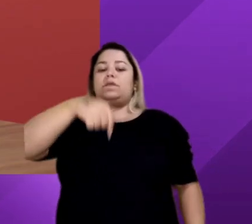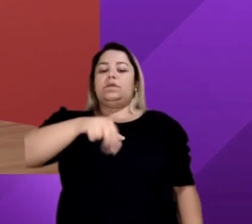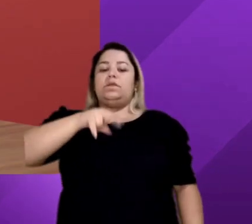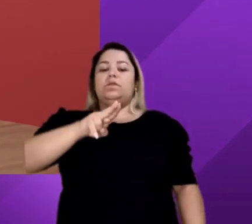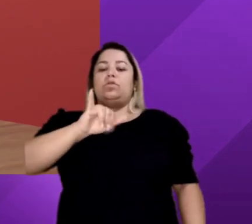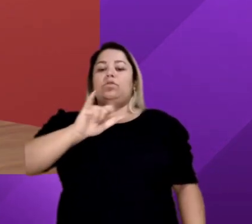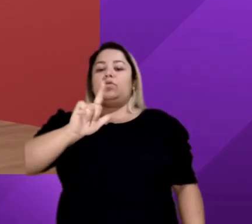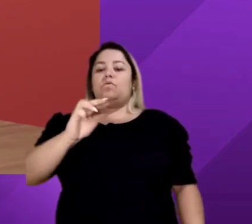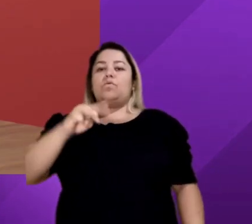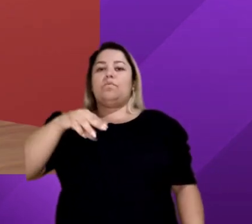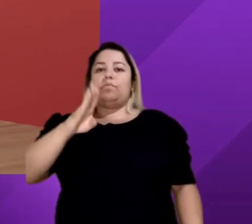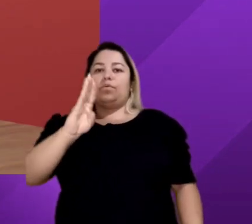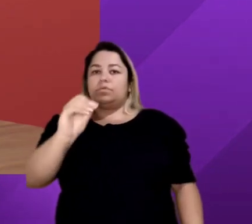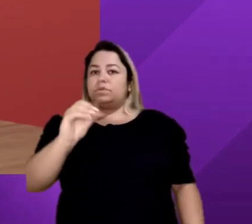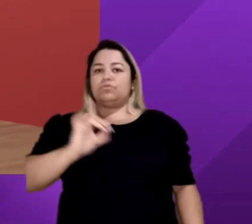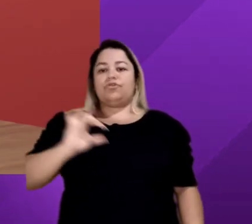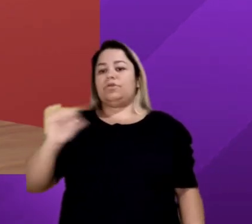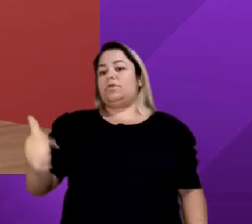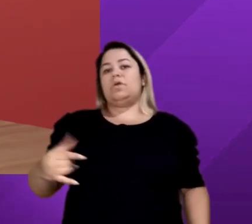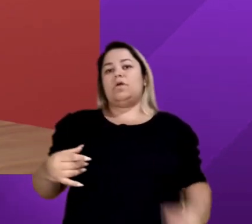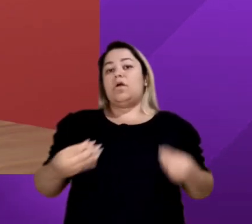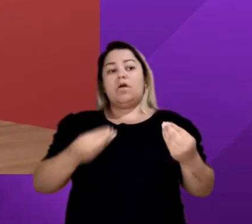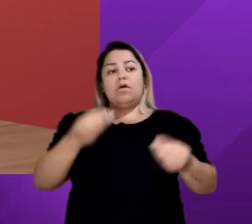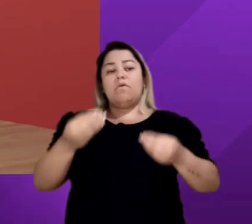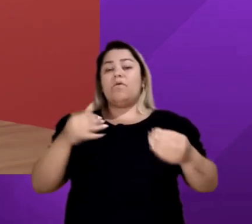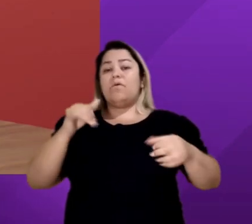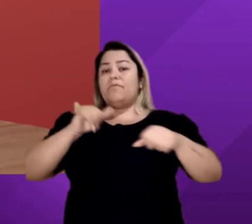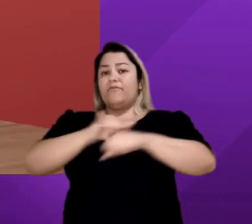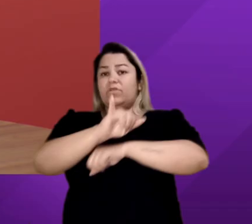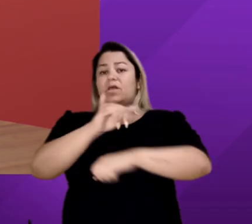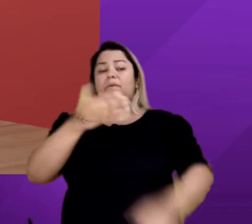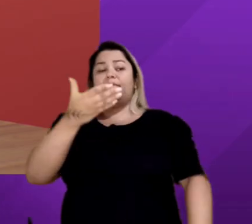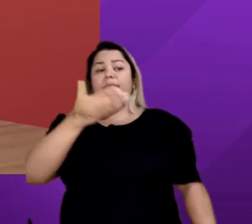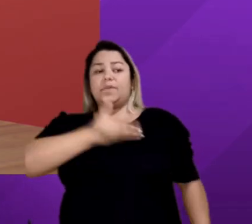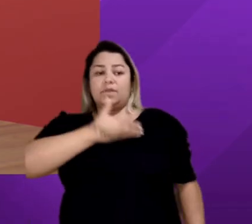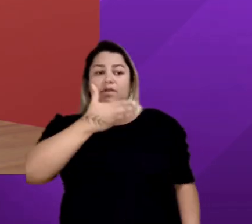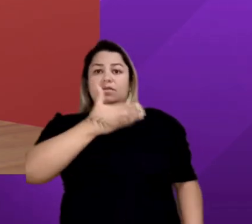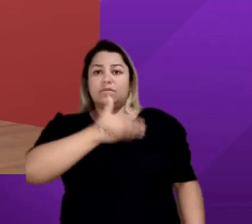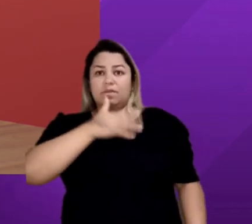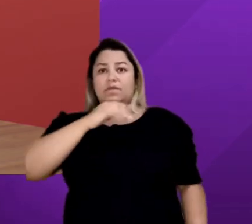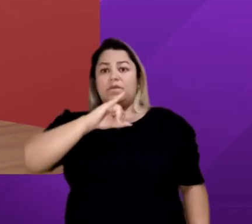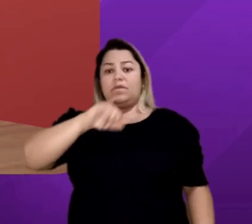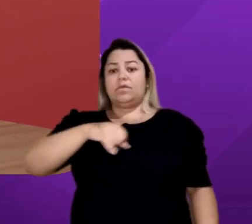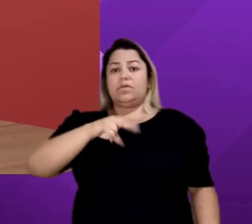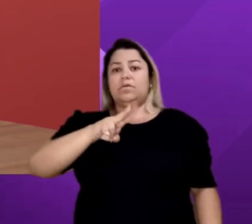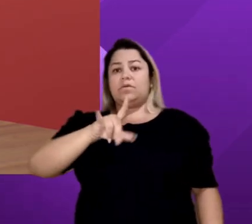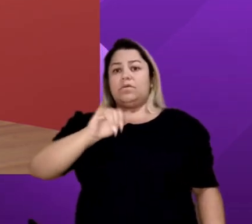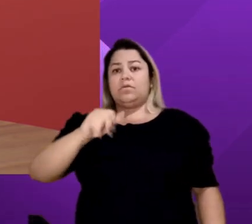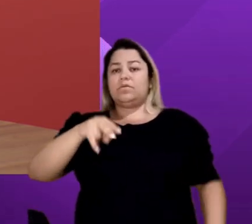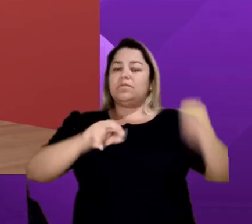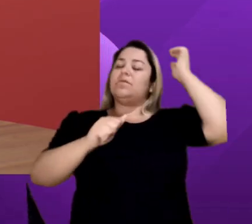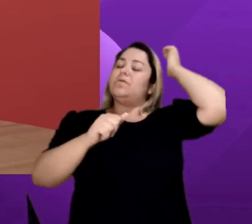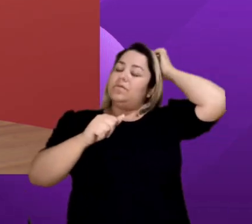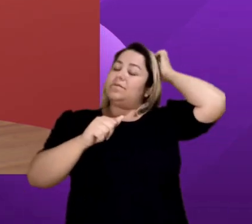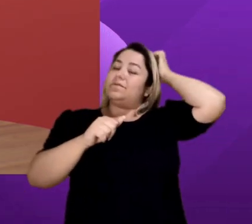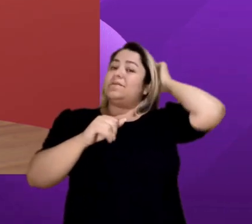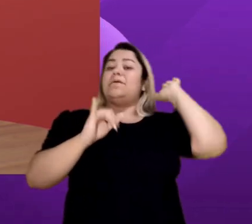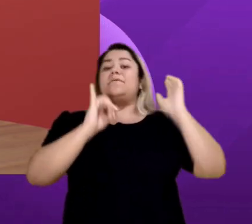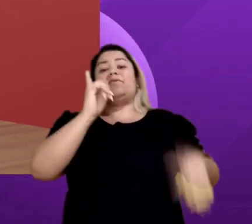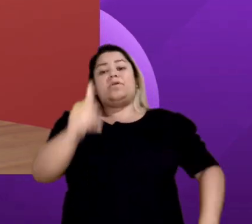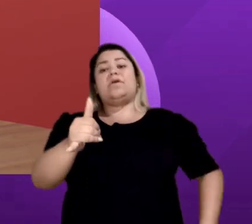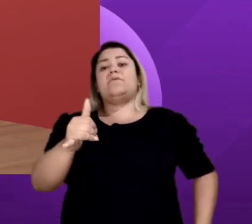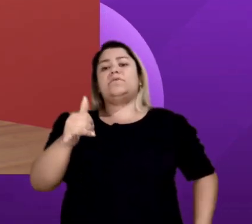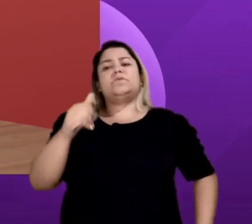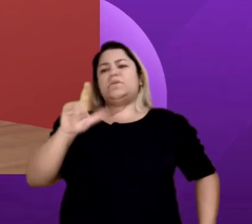faltar. E eu lembro que a coleguinha da Juliana chegou para ela e falou: a tua mãe não vem? Você não tem